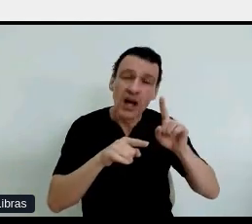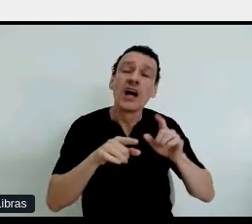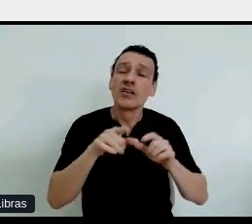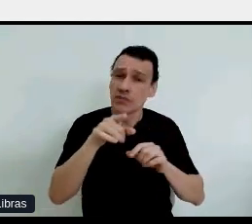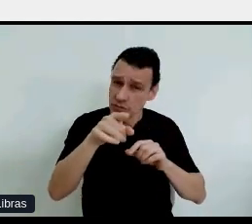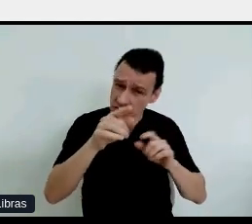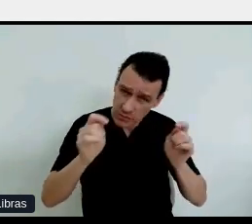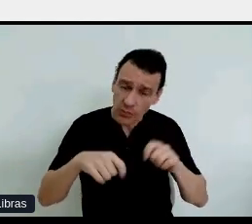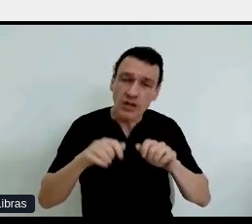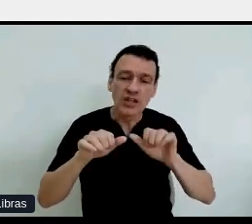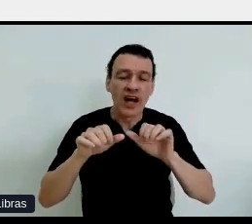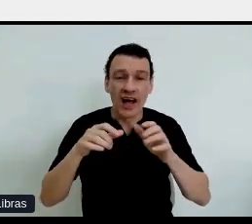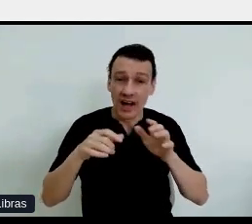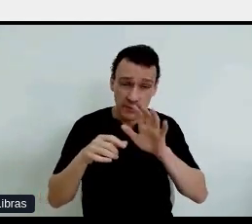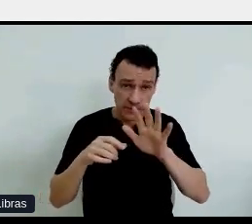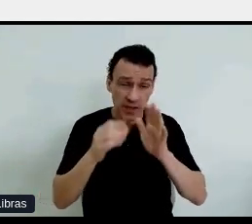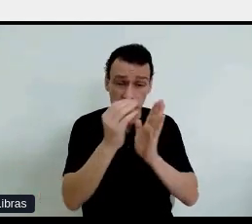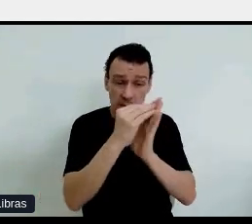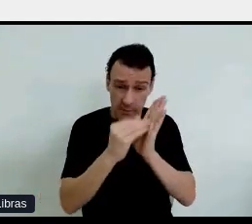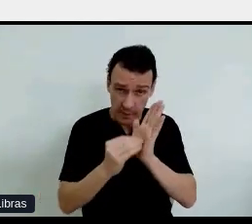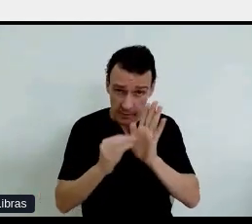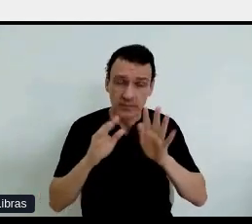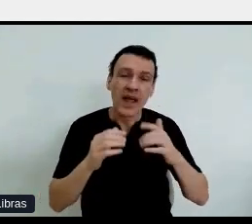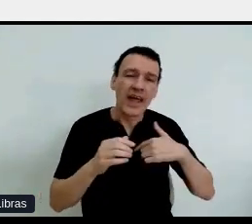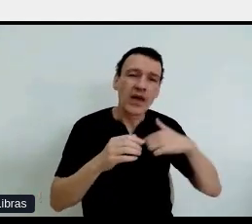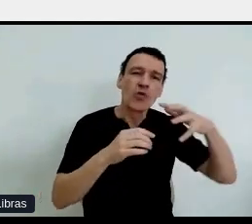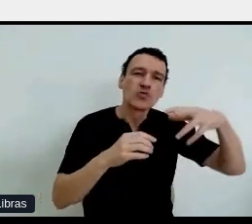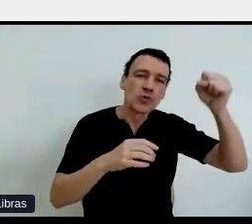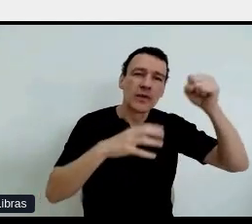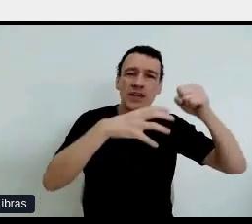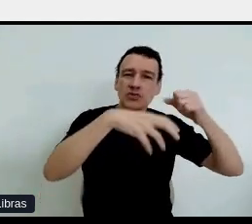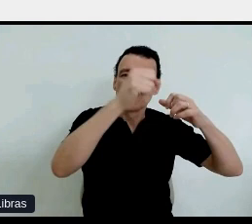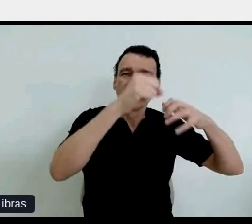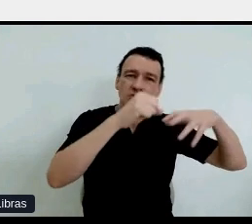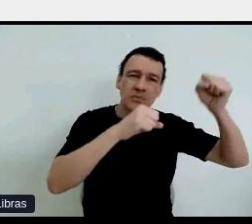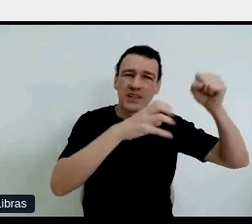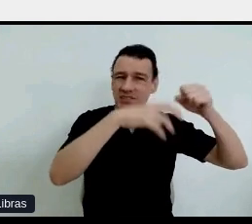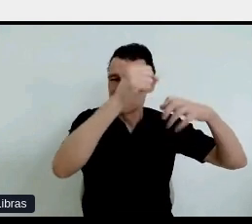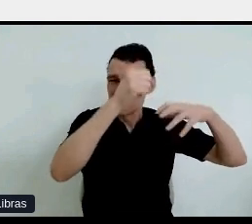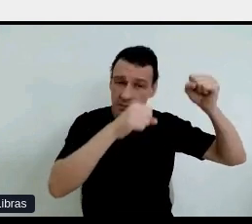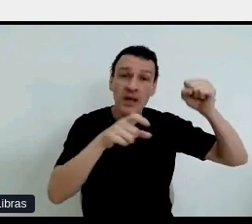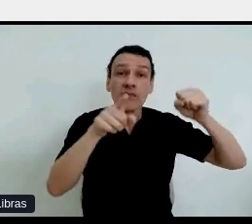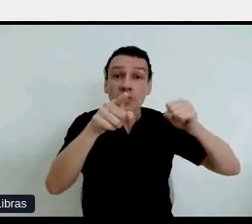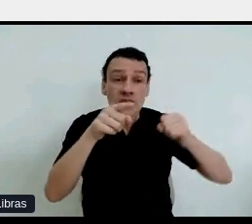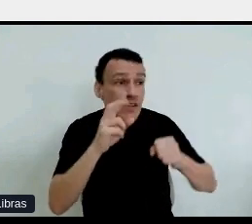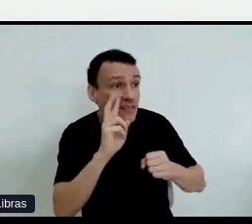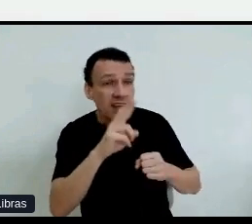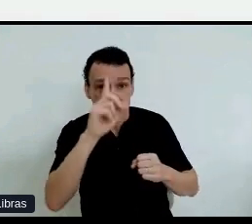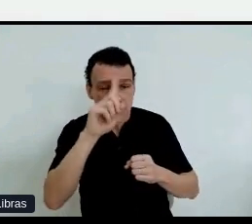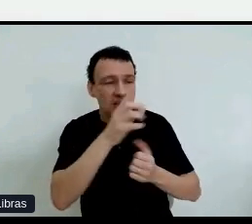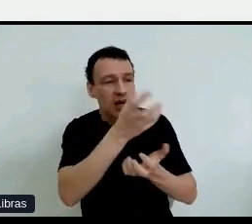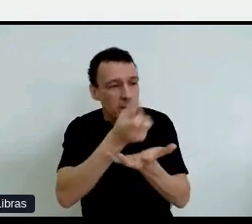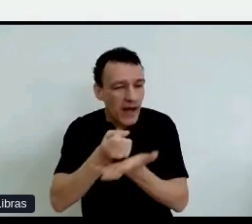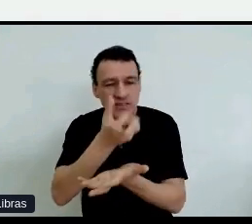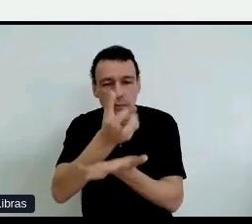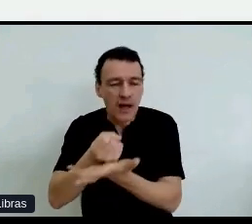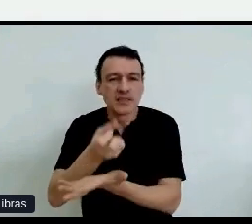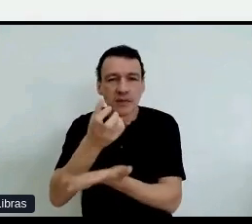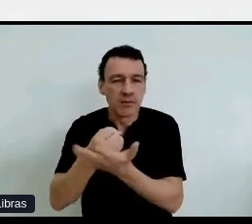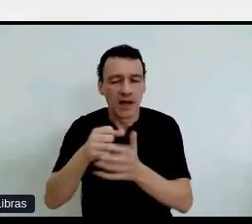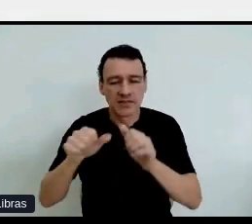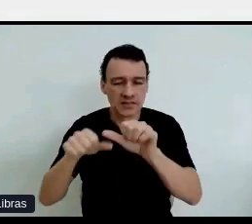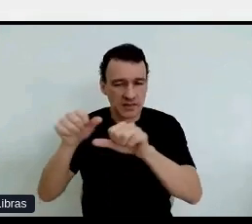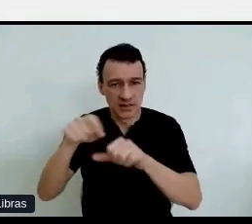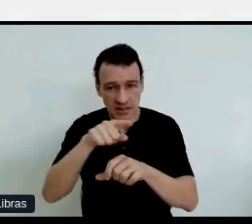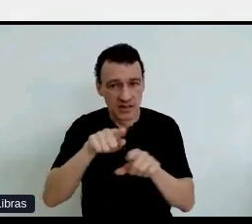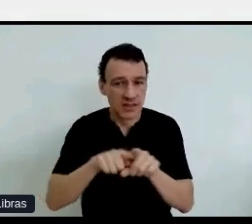arquivo à medida que eu for subindo os demais itens, né? Porque eu só comecei a colocar eles lá. E aí é muito bem-vindo o comentário